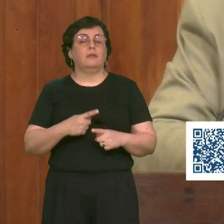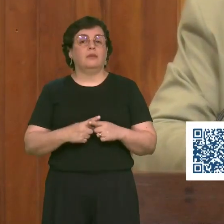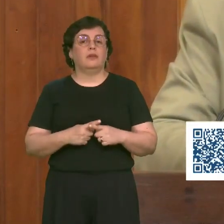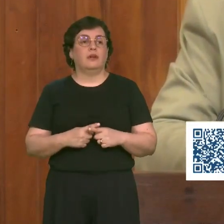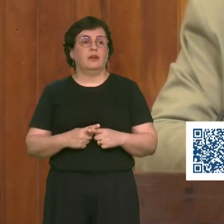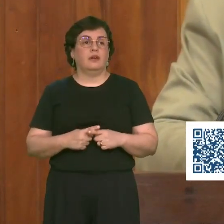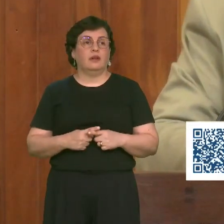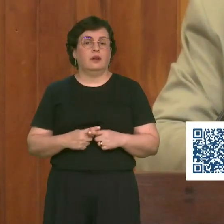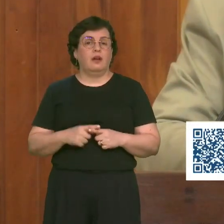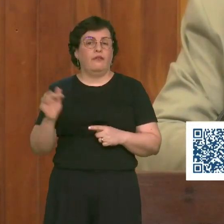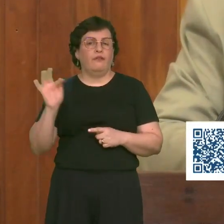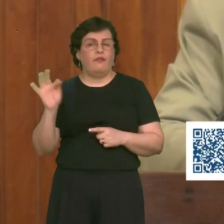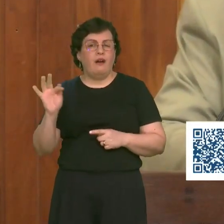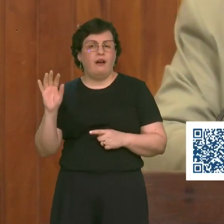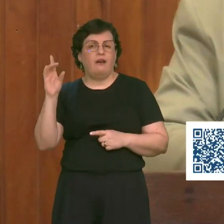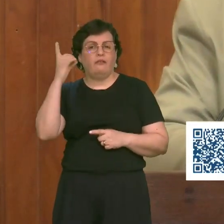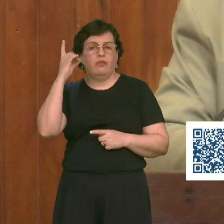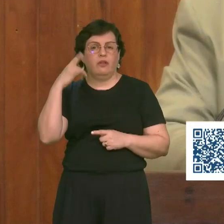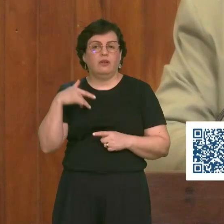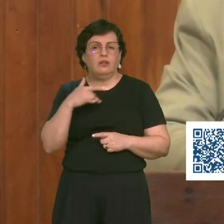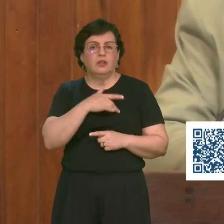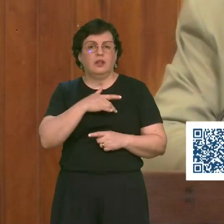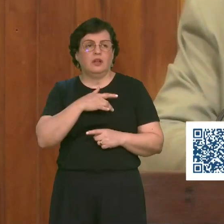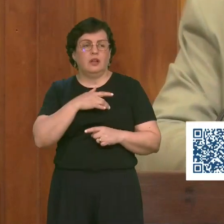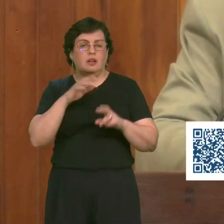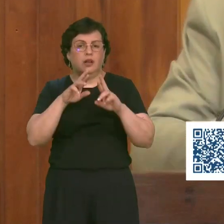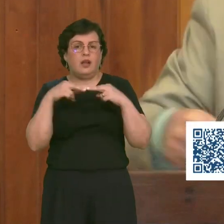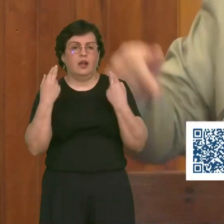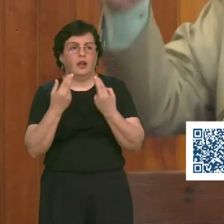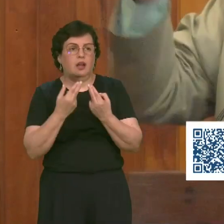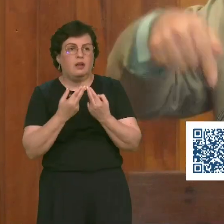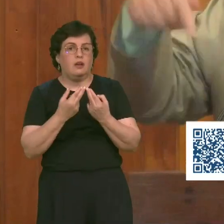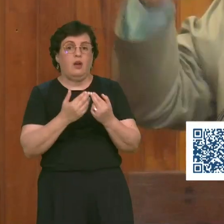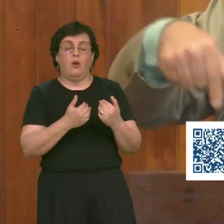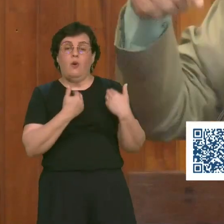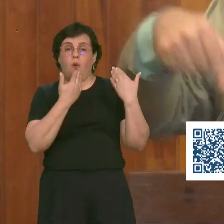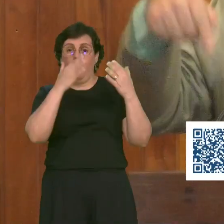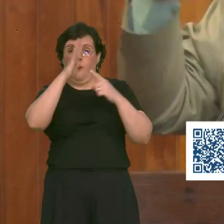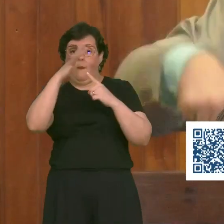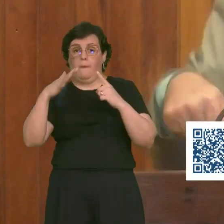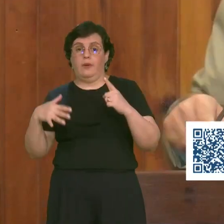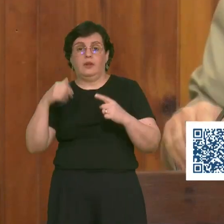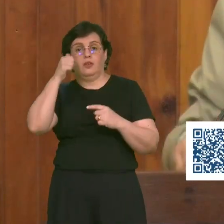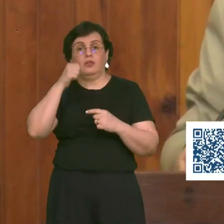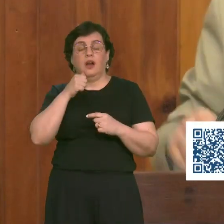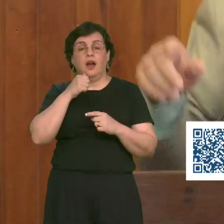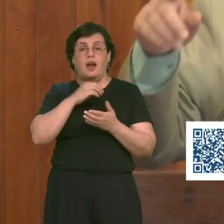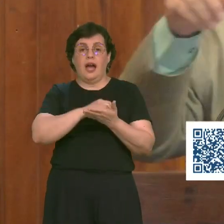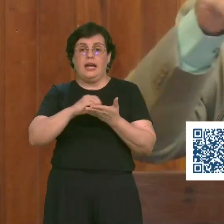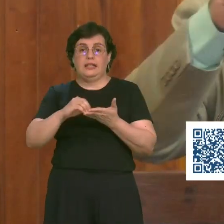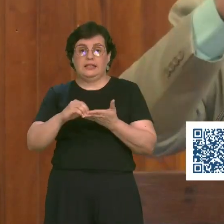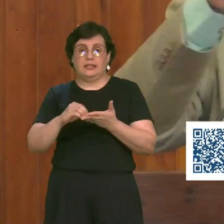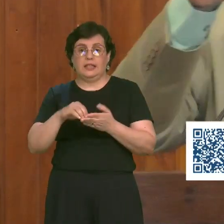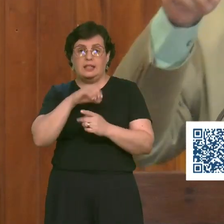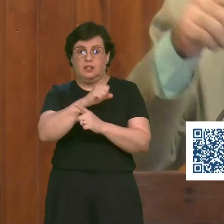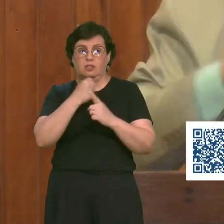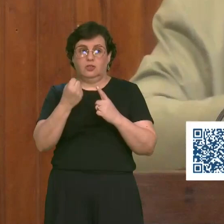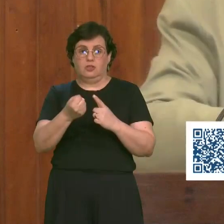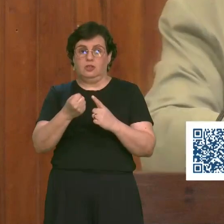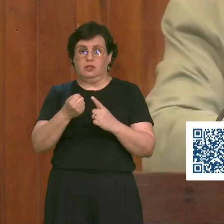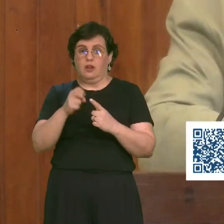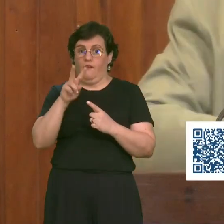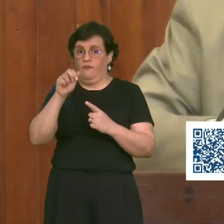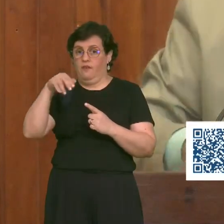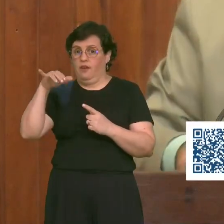Vereador fefi Vereador Danilo na seção em homenagem às mulheres a secretária das pessoas salvando Lombardi quis